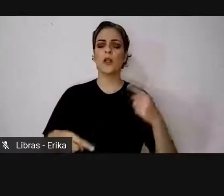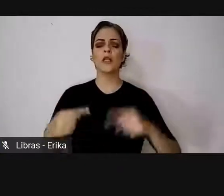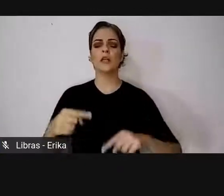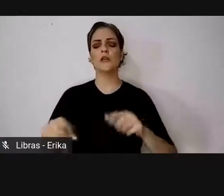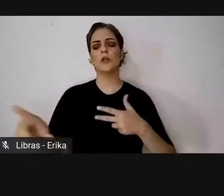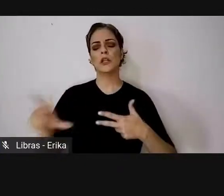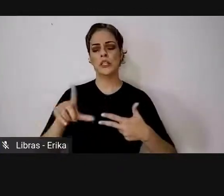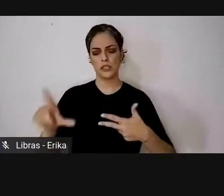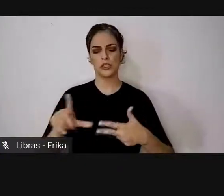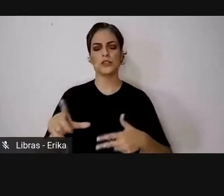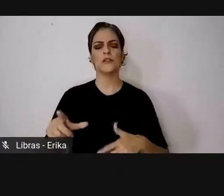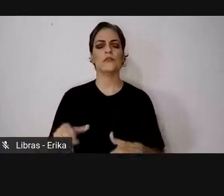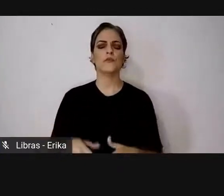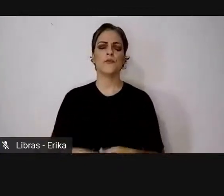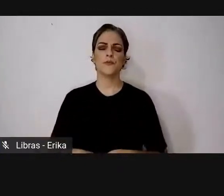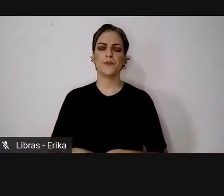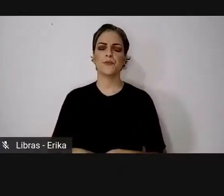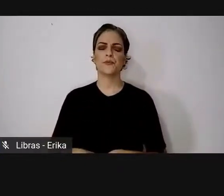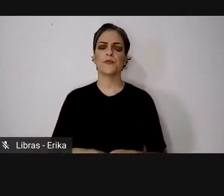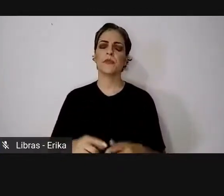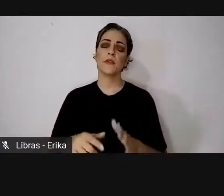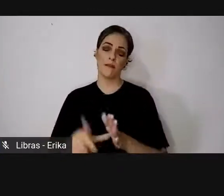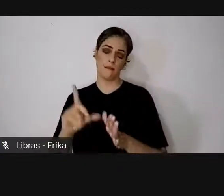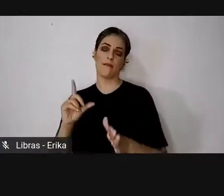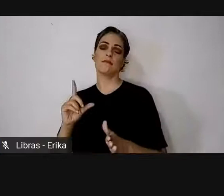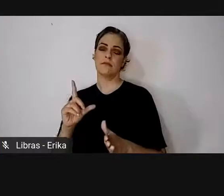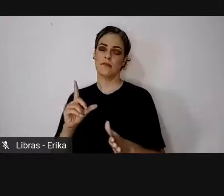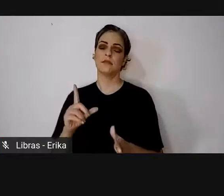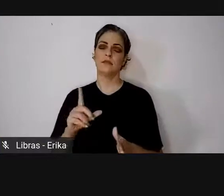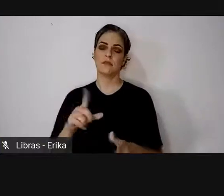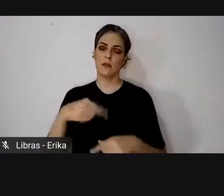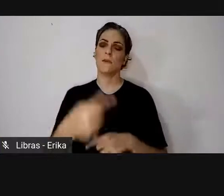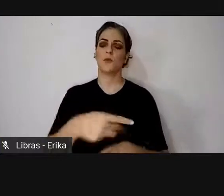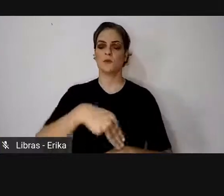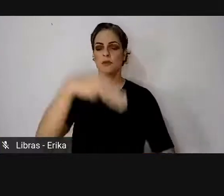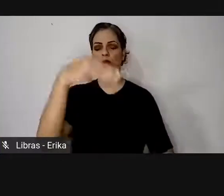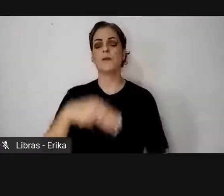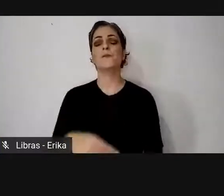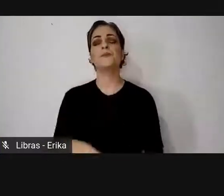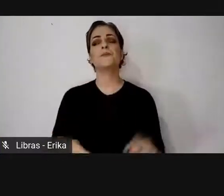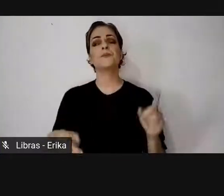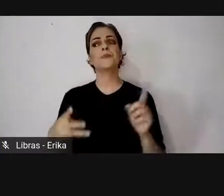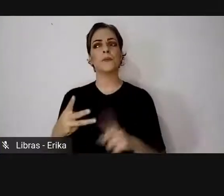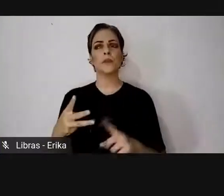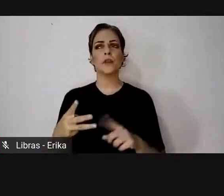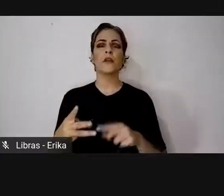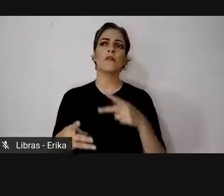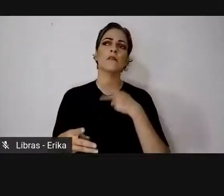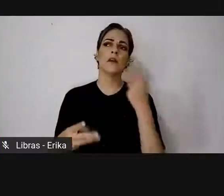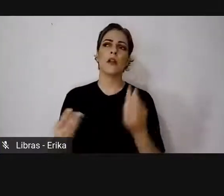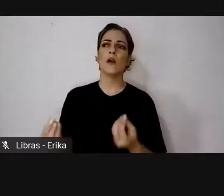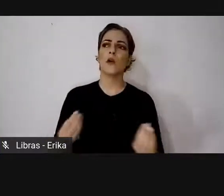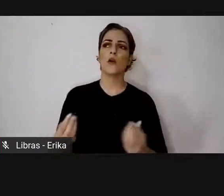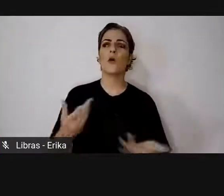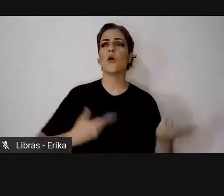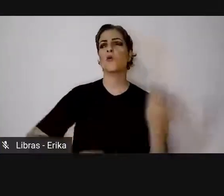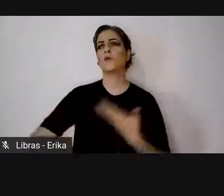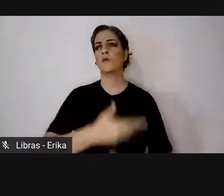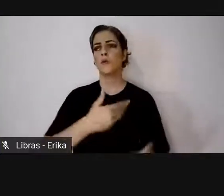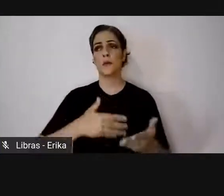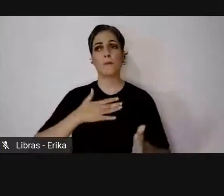do mestrado. Depois, falar um pouquinho dentro dessa relação com o CEFOR, do meu trabalho de pesquisa, que